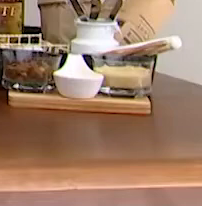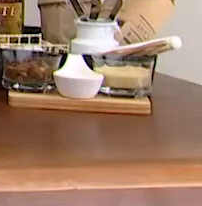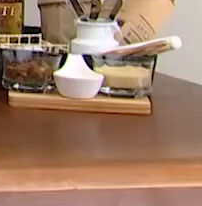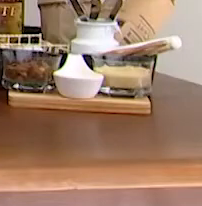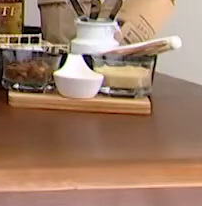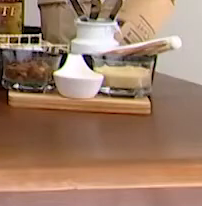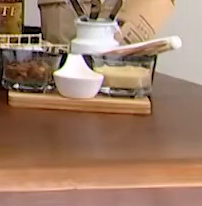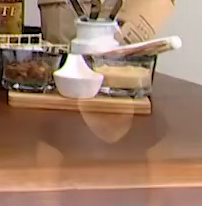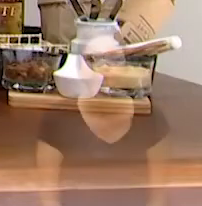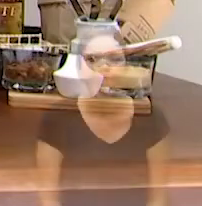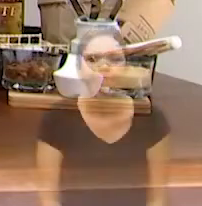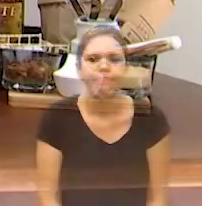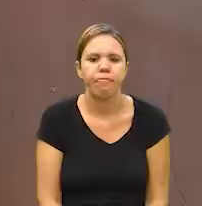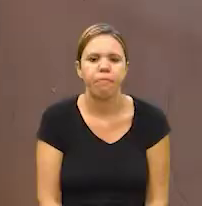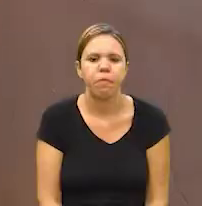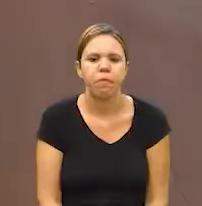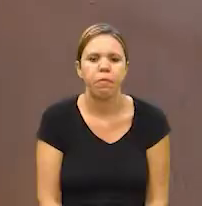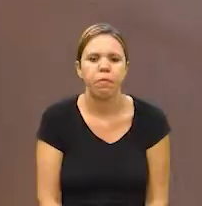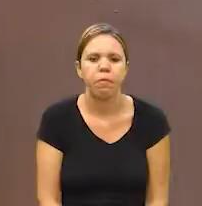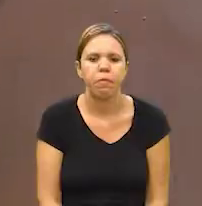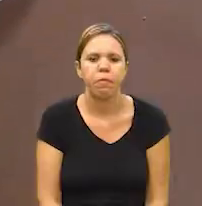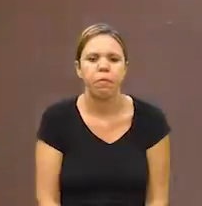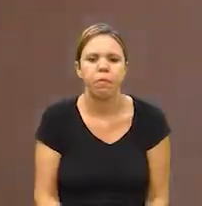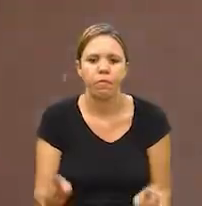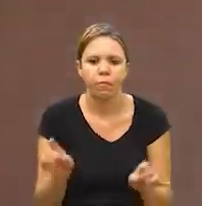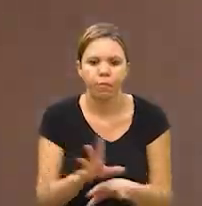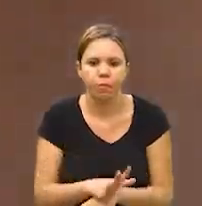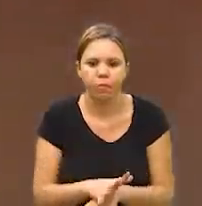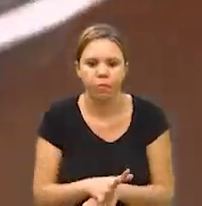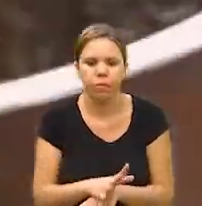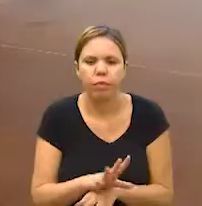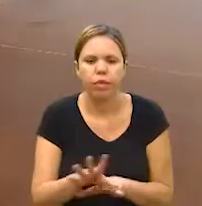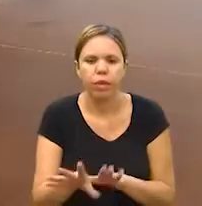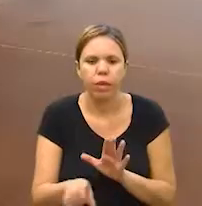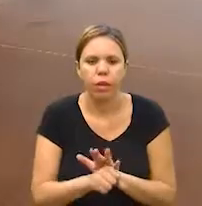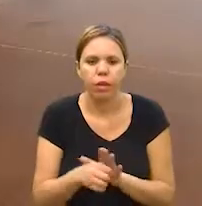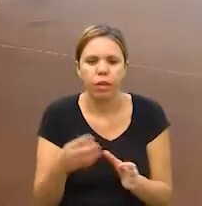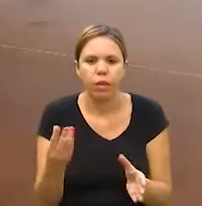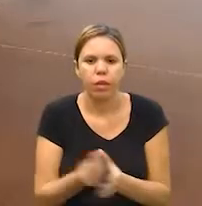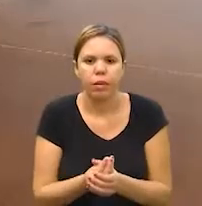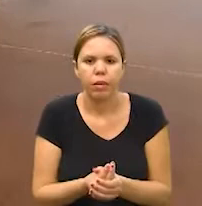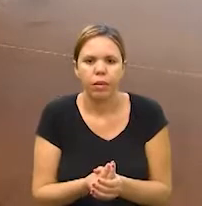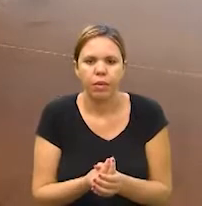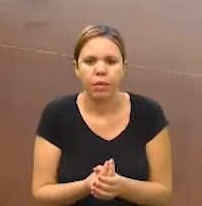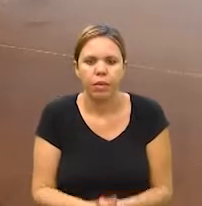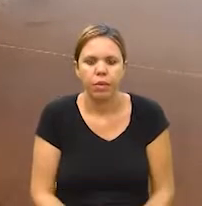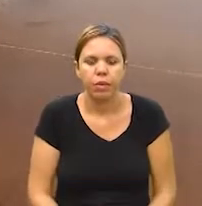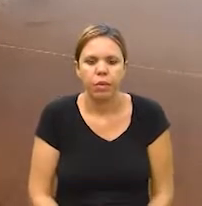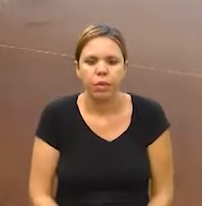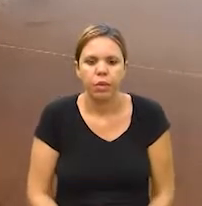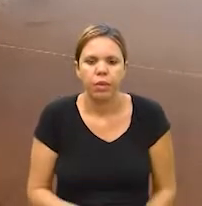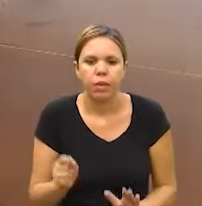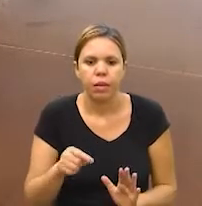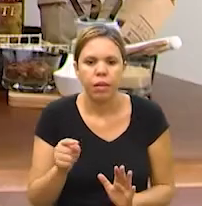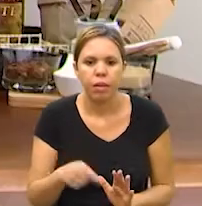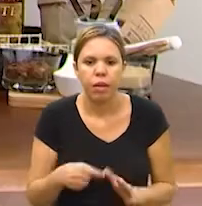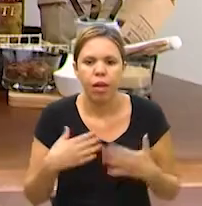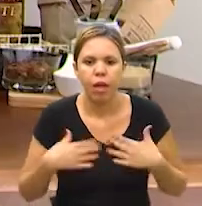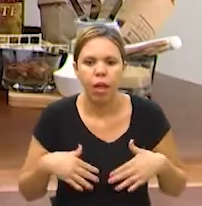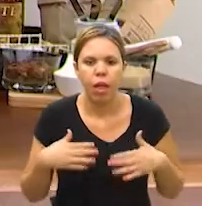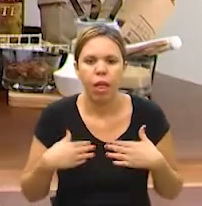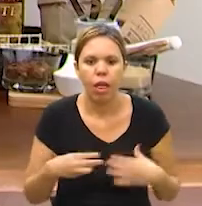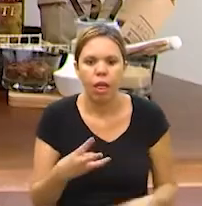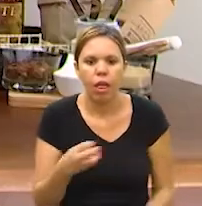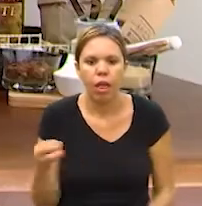Já incorporou E aqui ele vai descansar